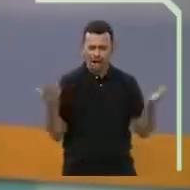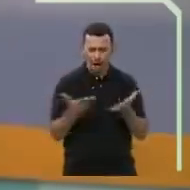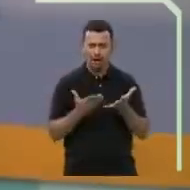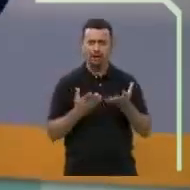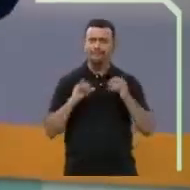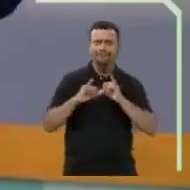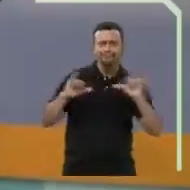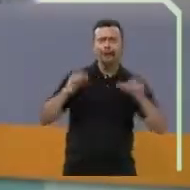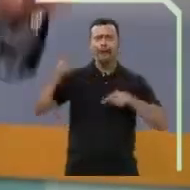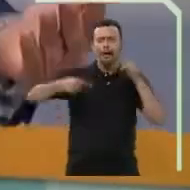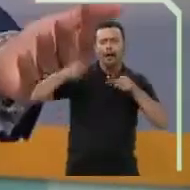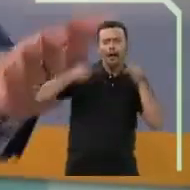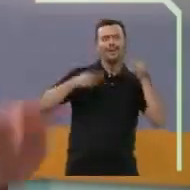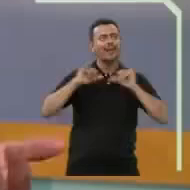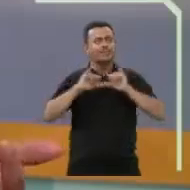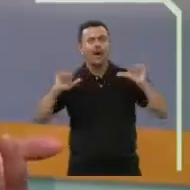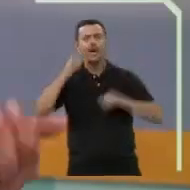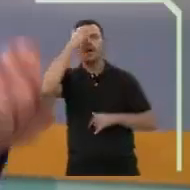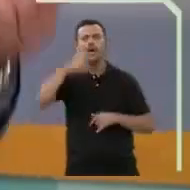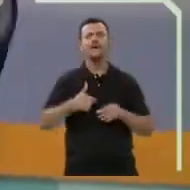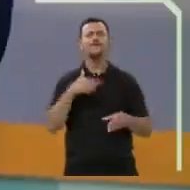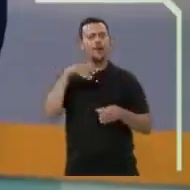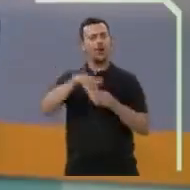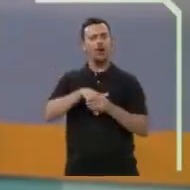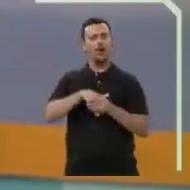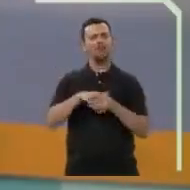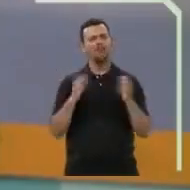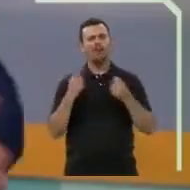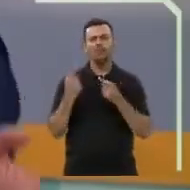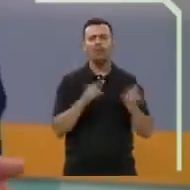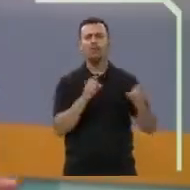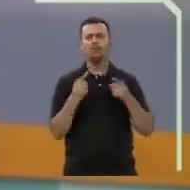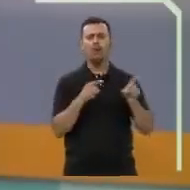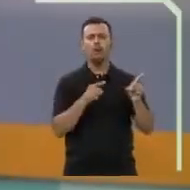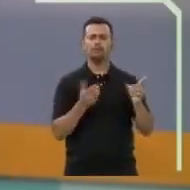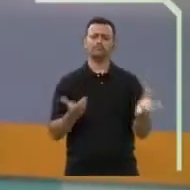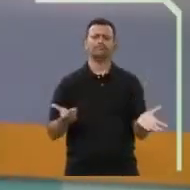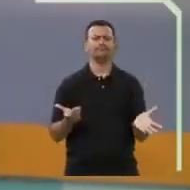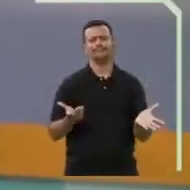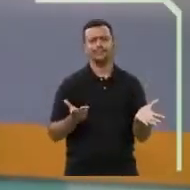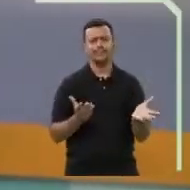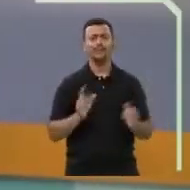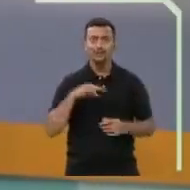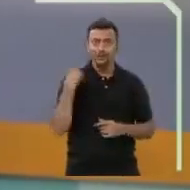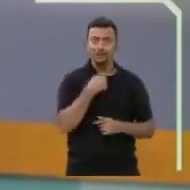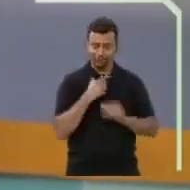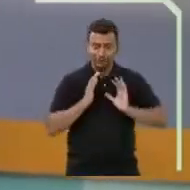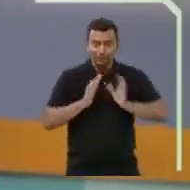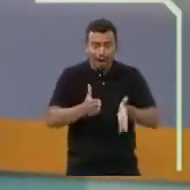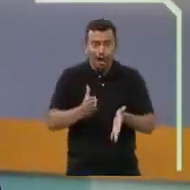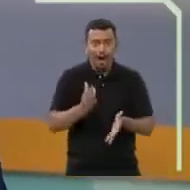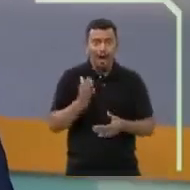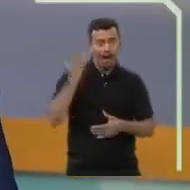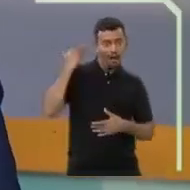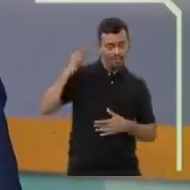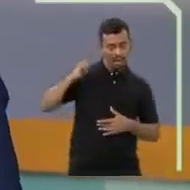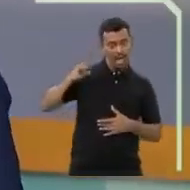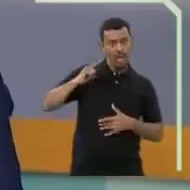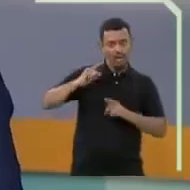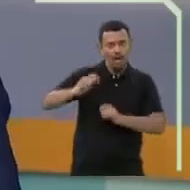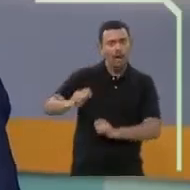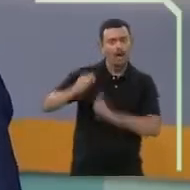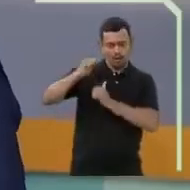eleitoral anunciar o combate aos privilégios. Nós que já tivemos oportunidades de ter privilégios,